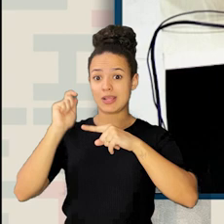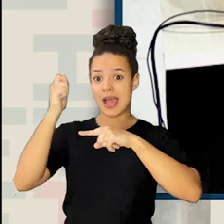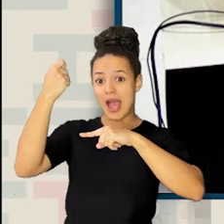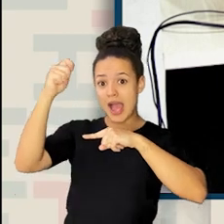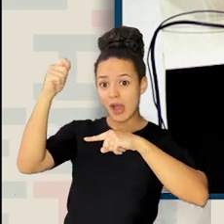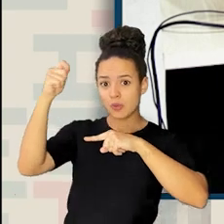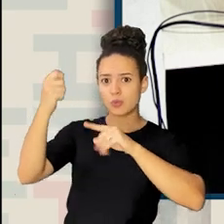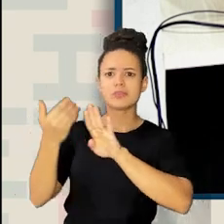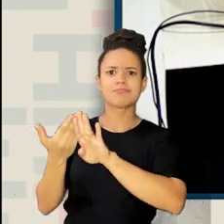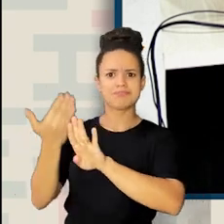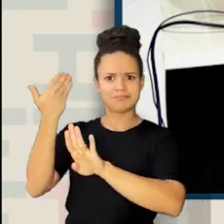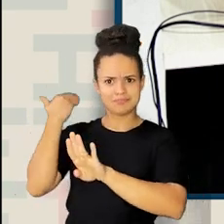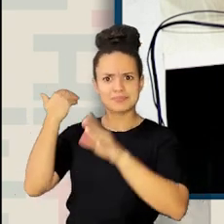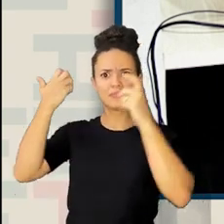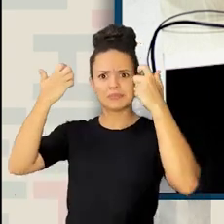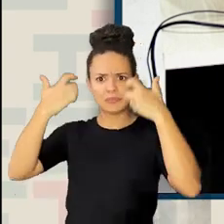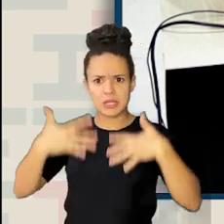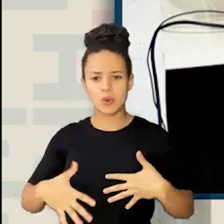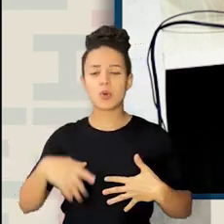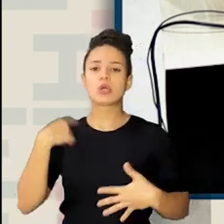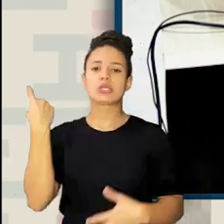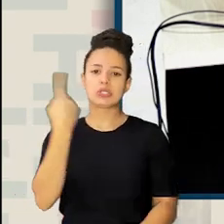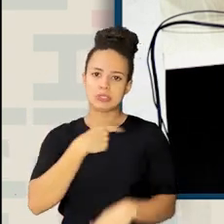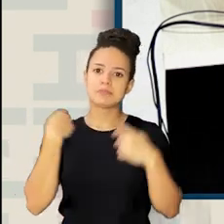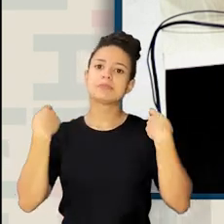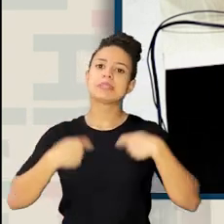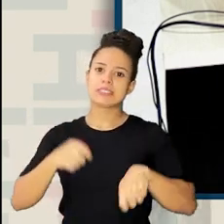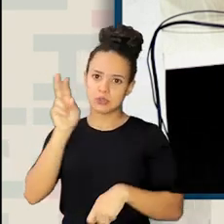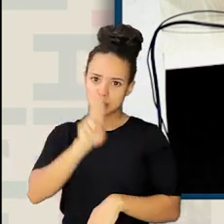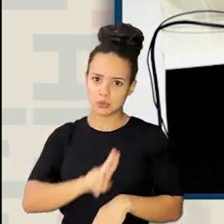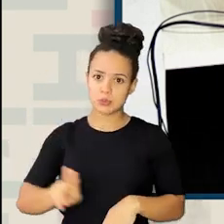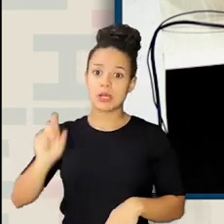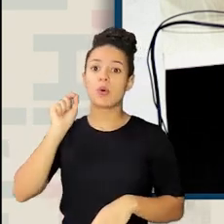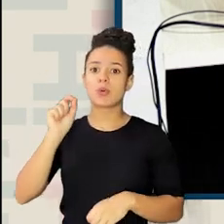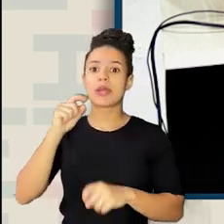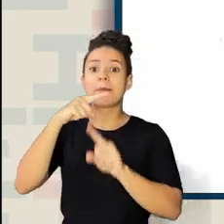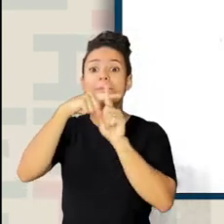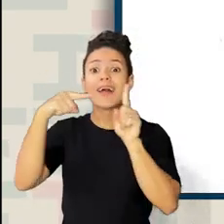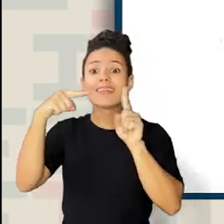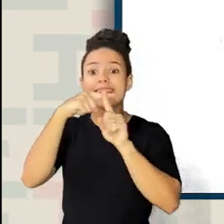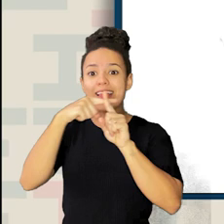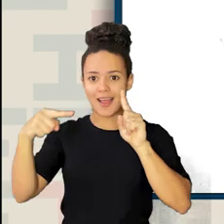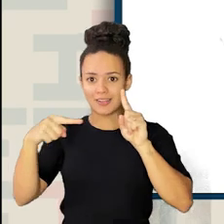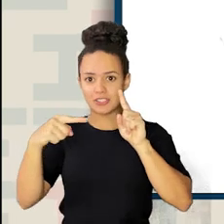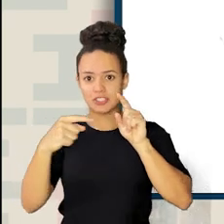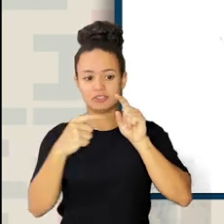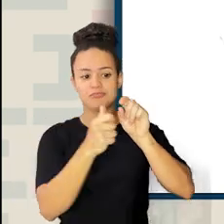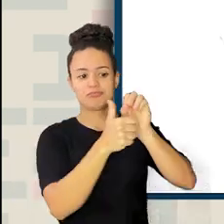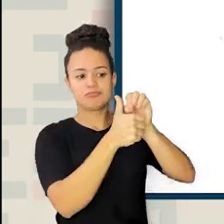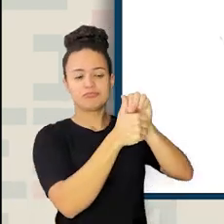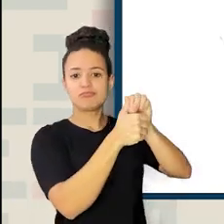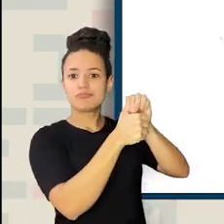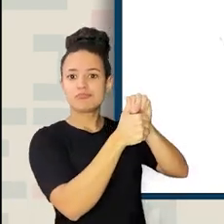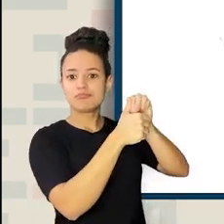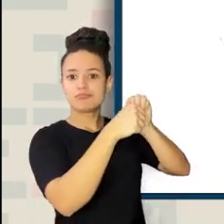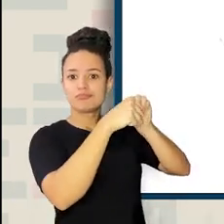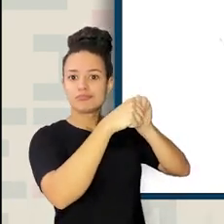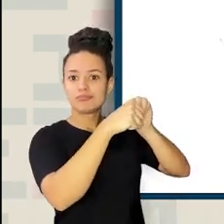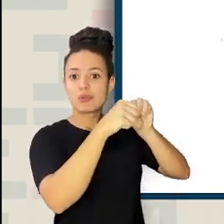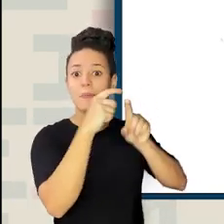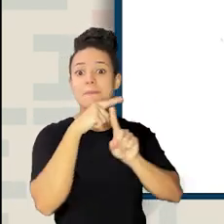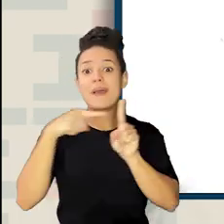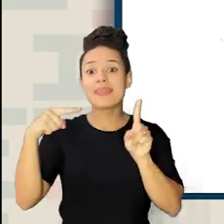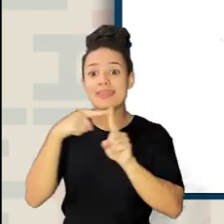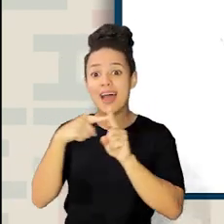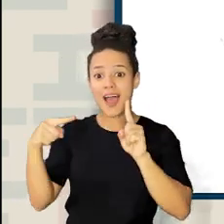anteriores, que a gente precisa utilizar meio furo desse furo aqui de trás,